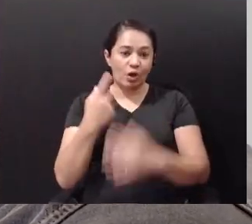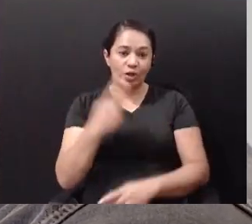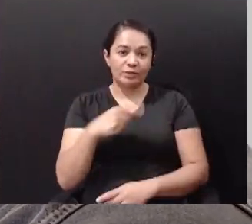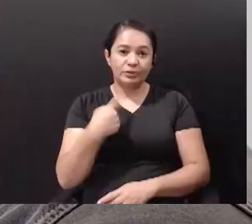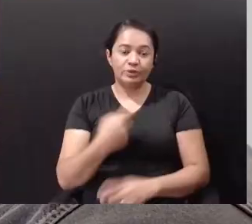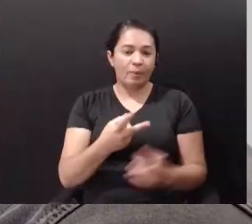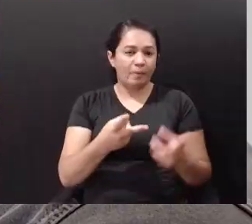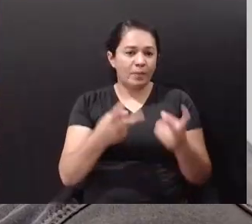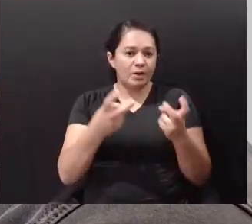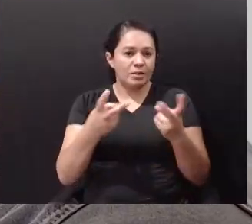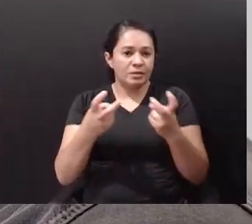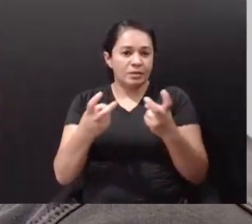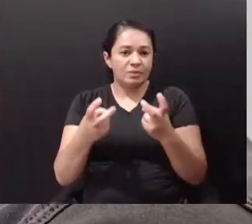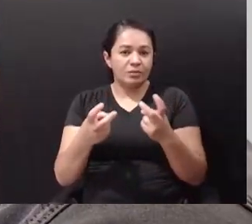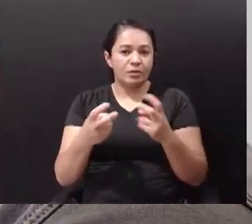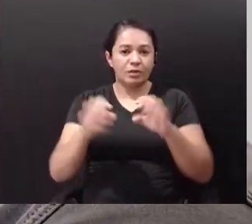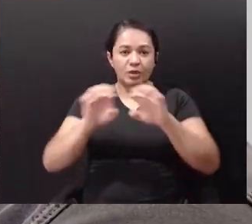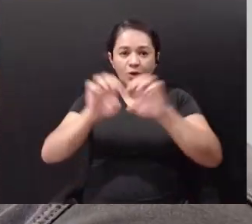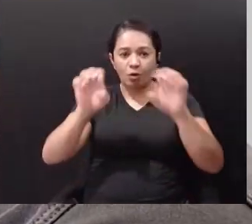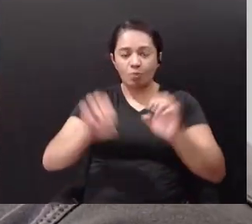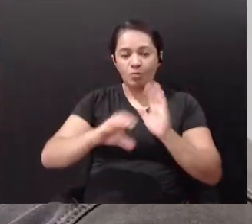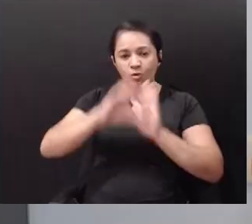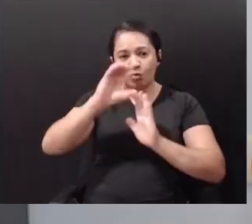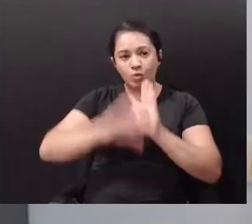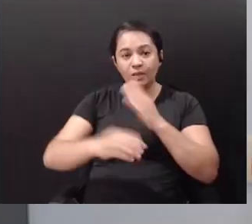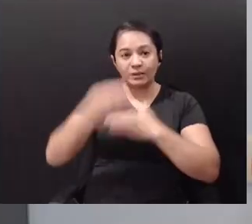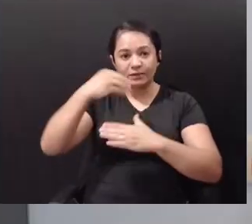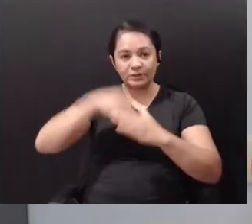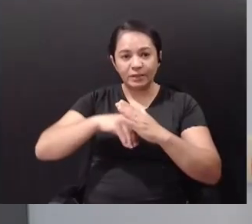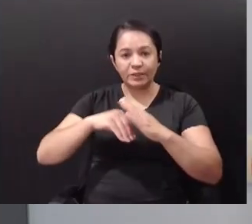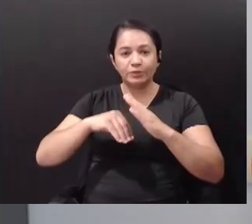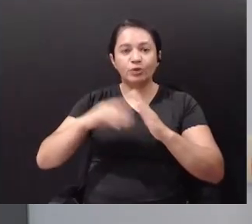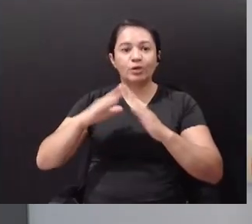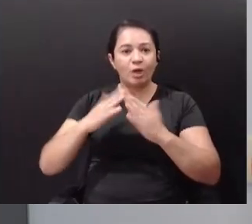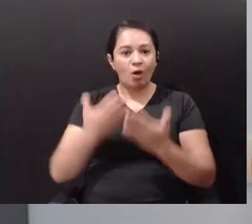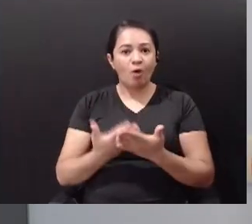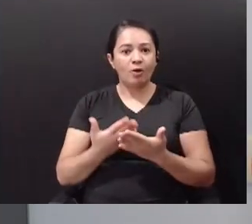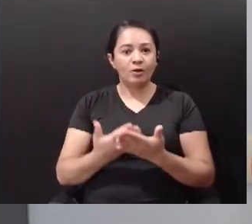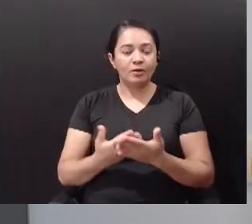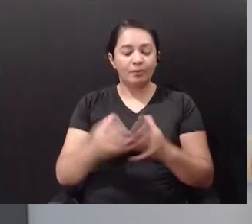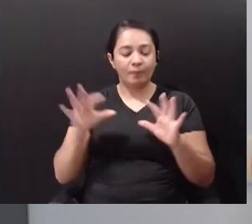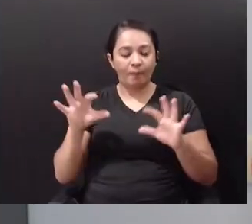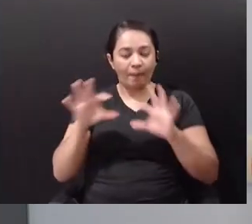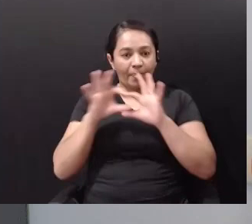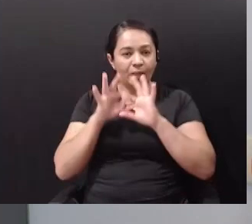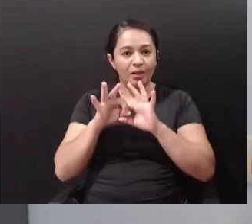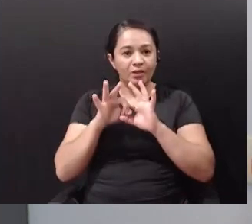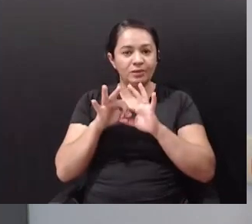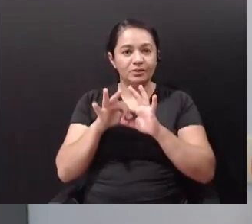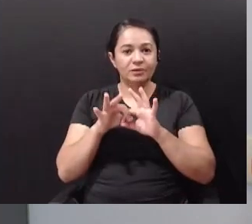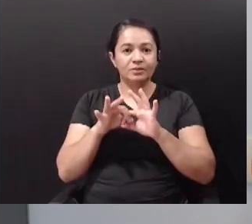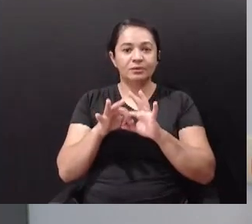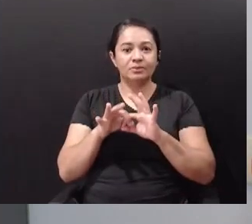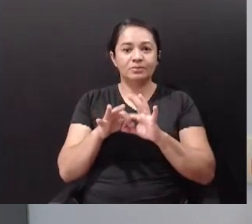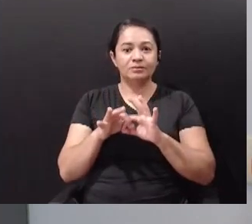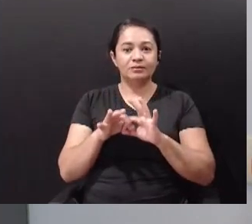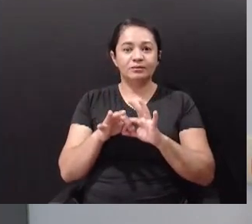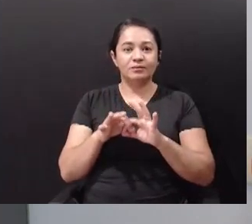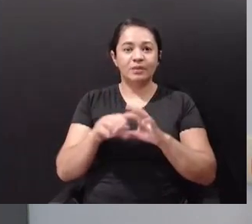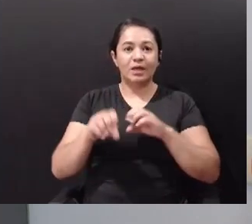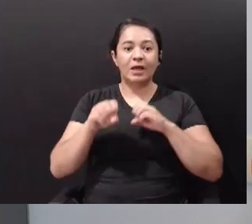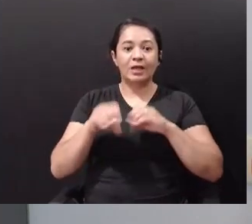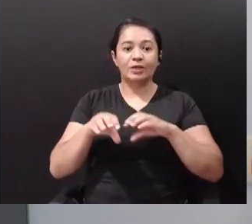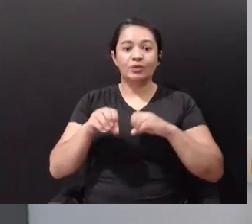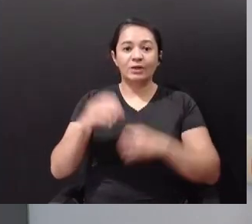estrutura curricular dentro do Colégio Florence ligada até mesmo a educação científica das